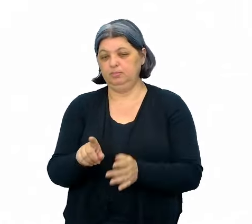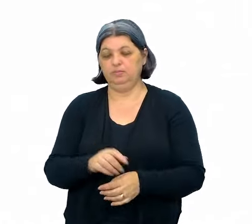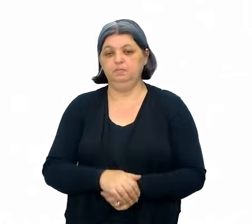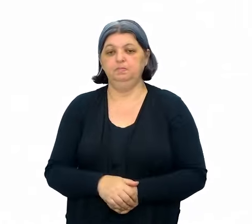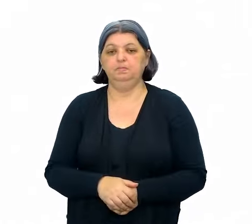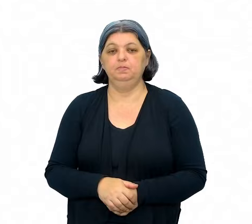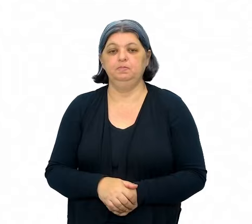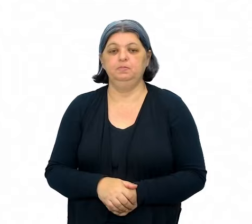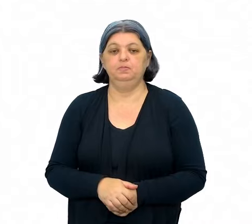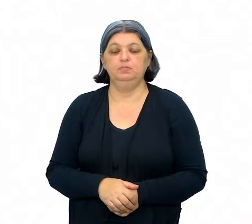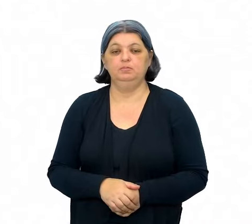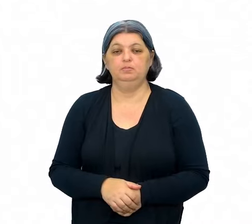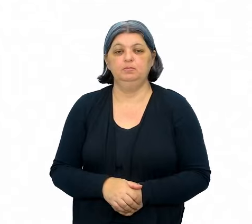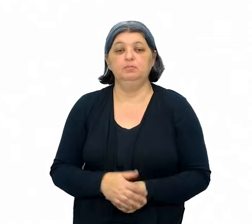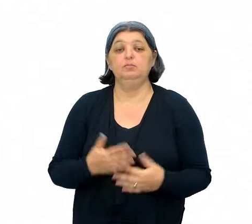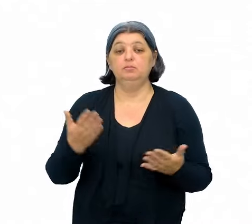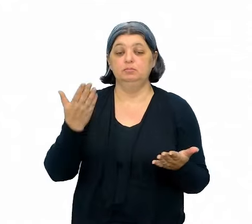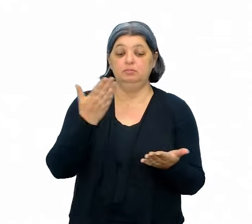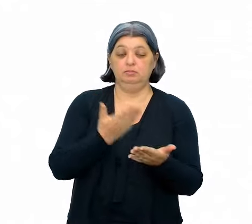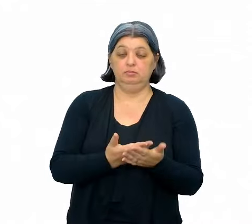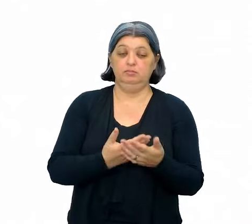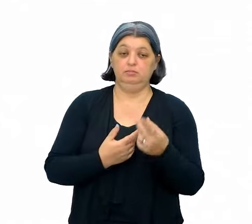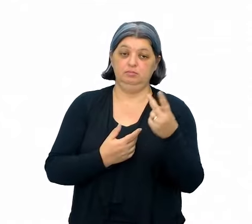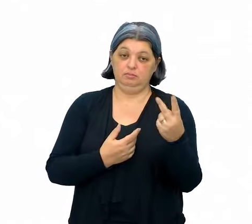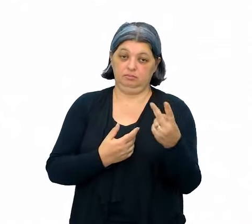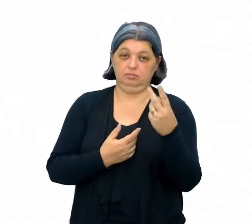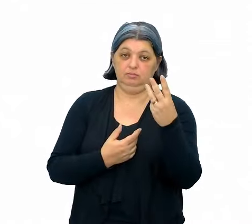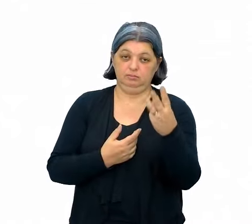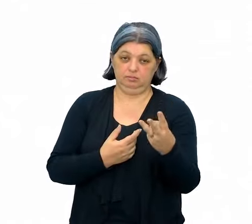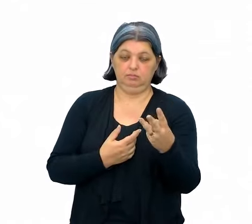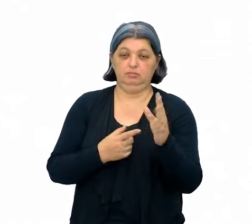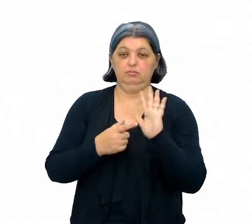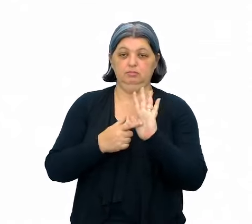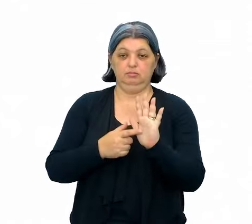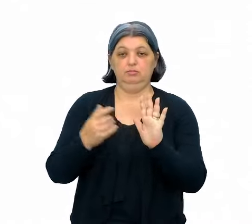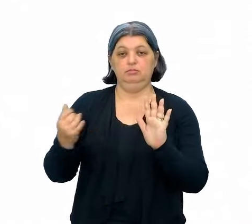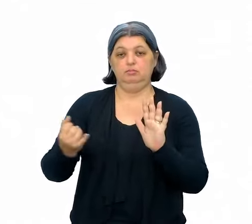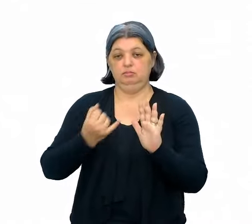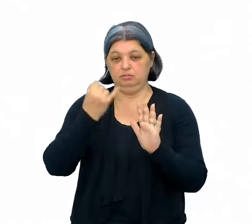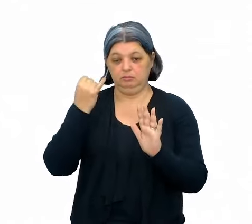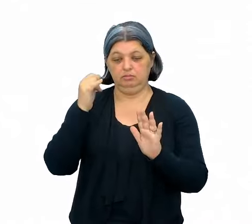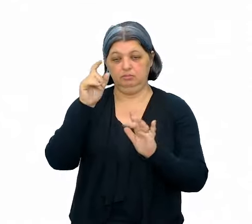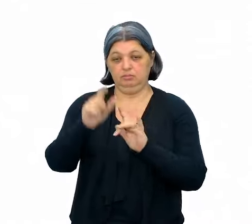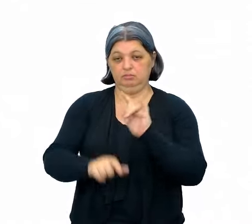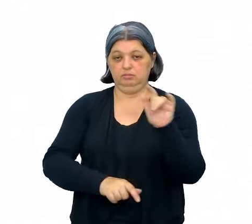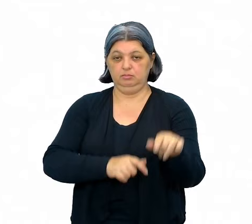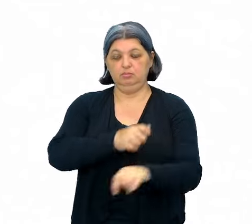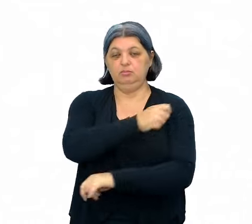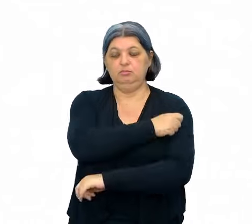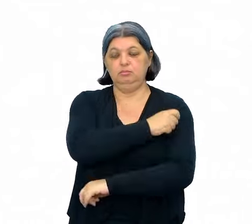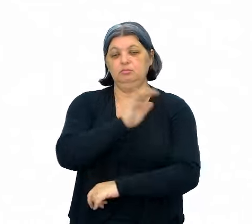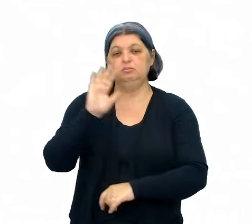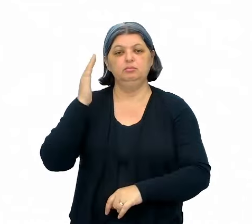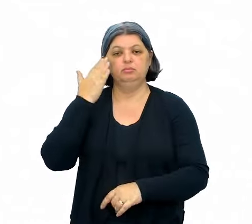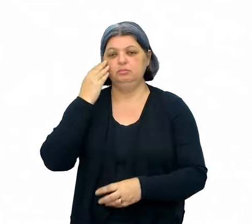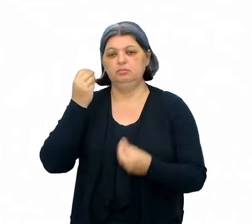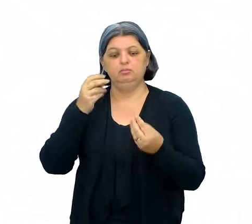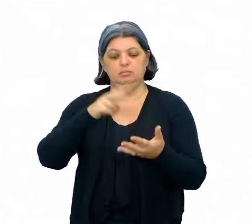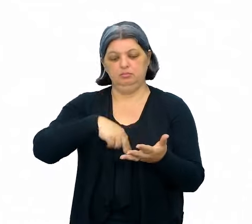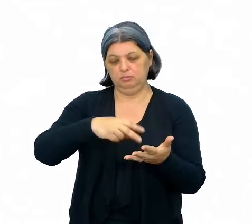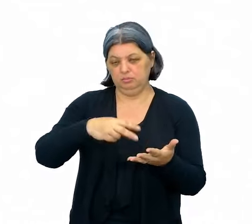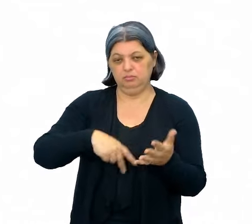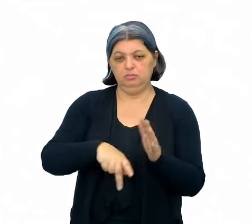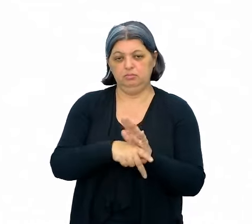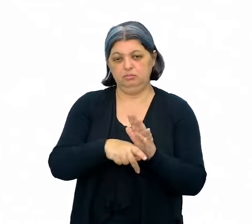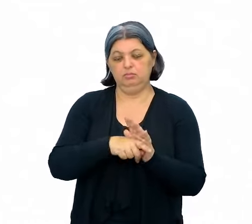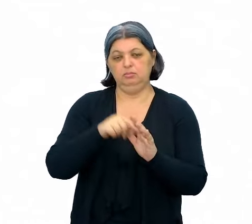Vamos lá. Nas aulas 2 e 3, está presente a importância de os estudantes compreenderem o que leem, por meio do